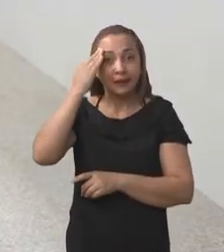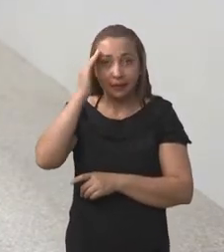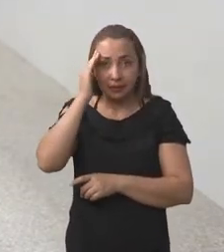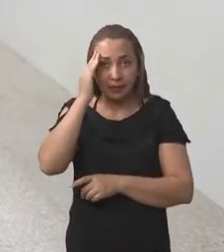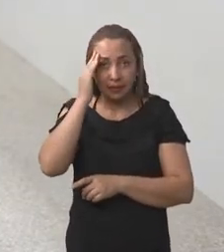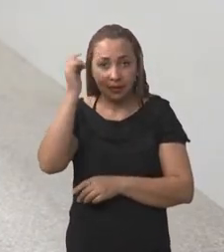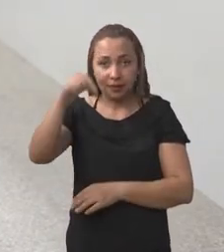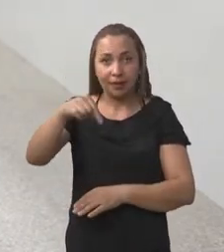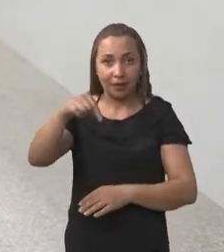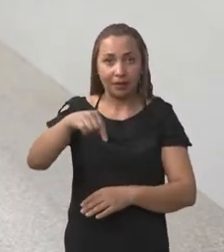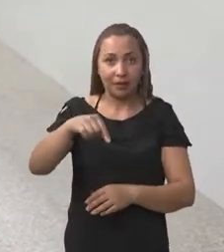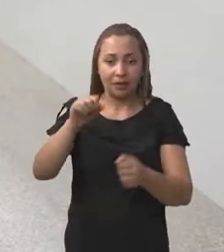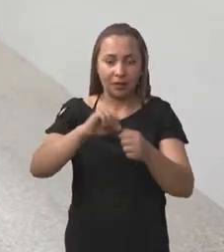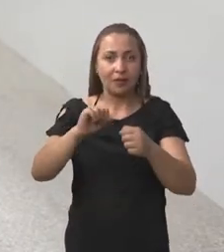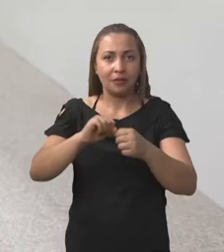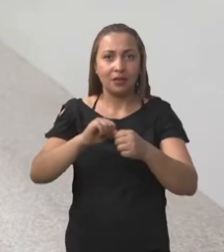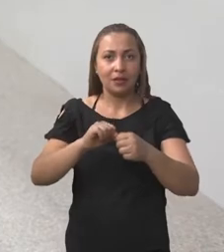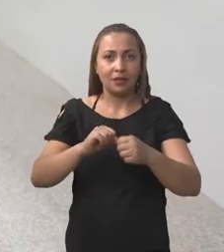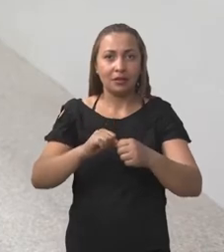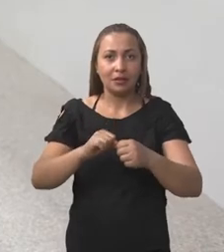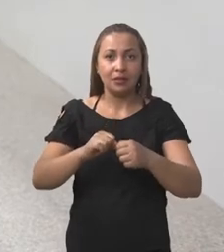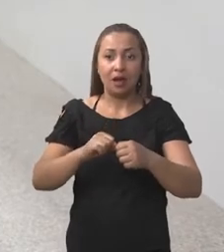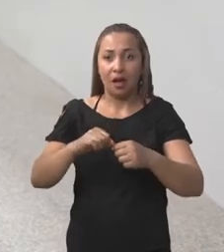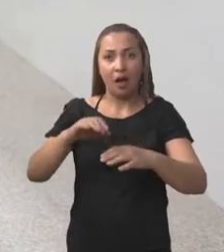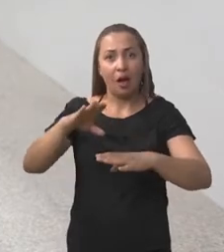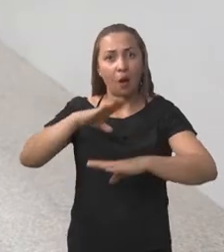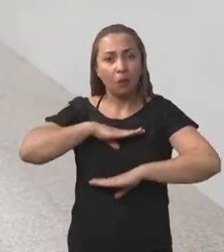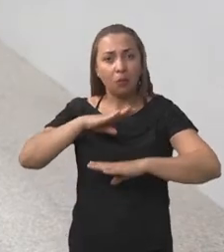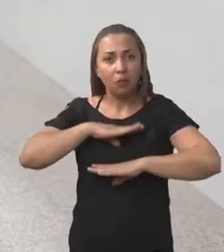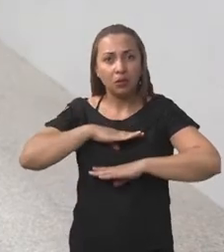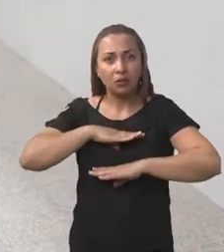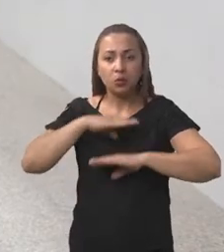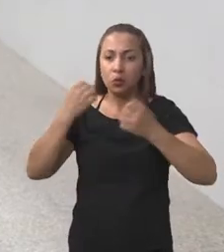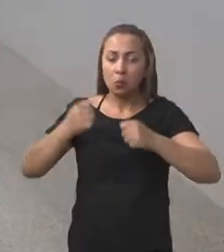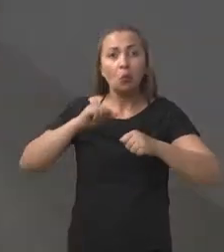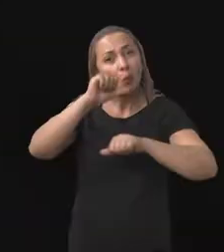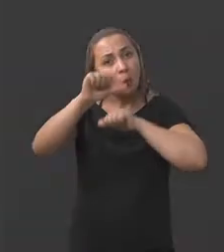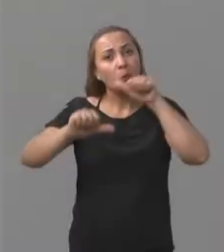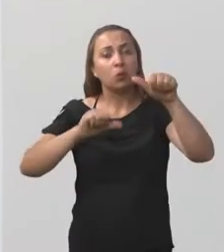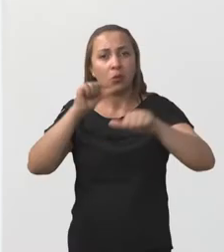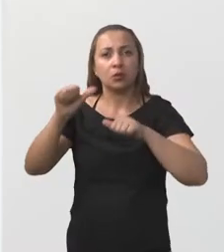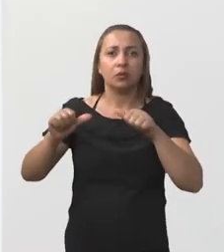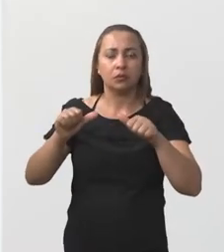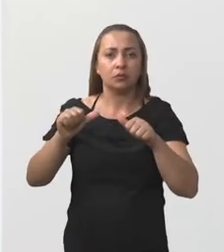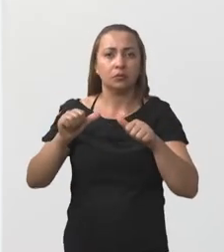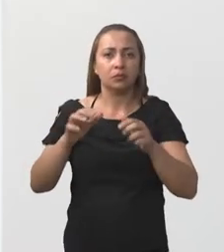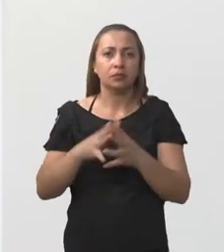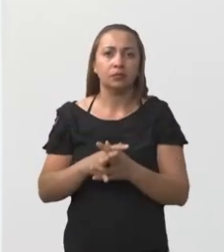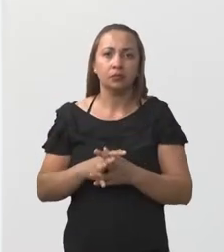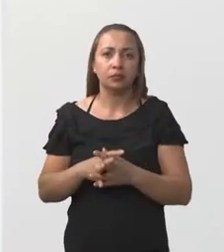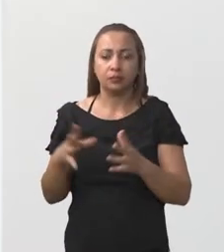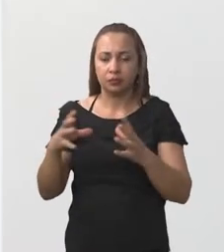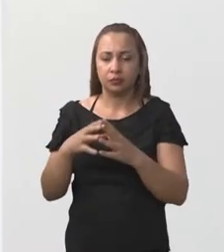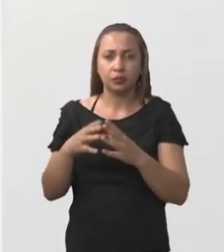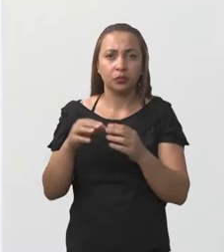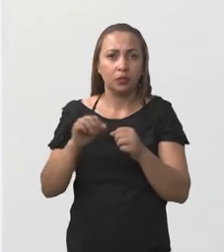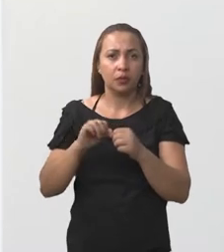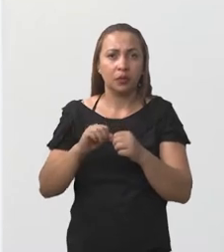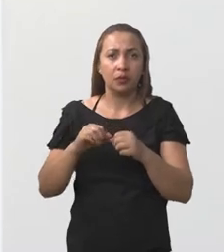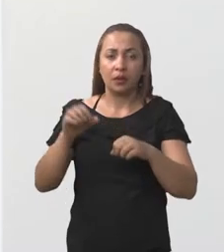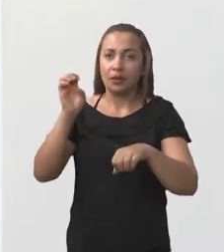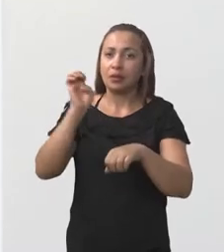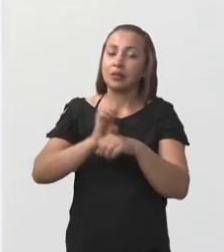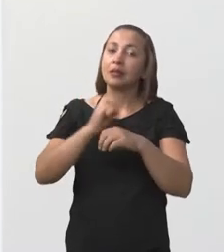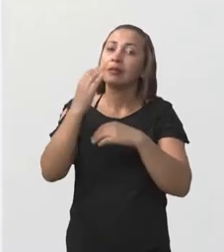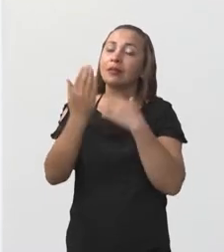entender que aquilo que ele fez é um comportamento que é possível de mudar. E esses grupos, eles fazem parte do estágio de